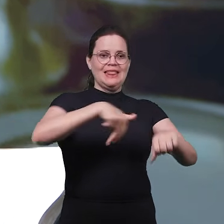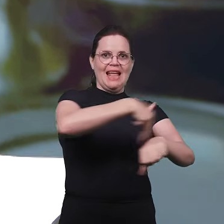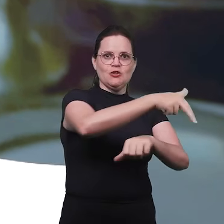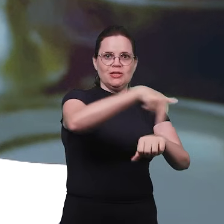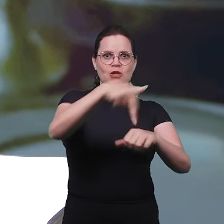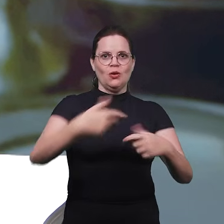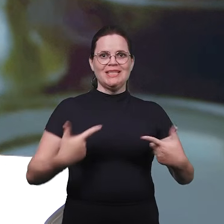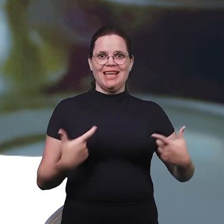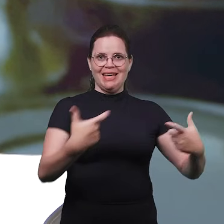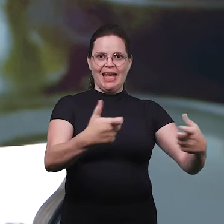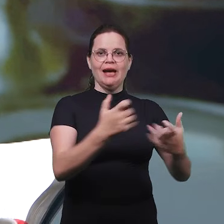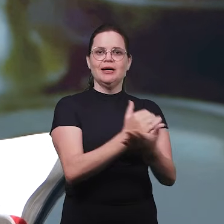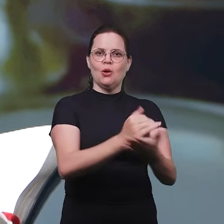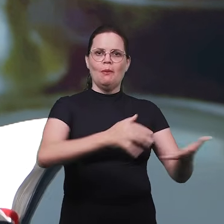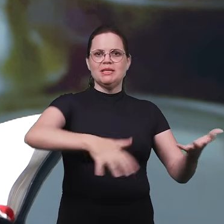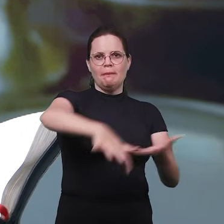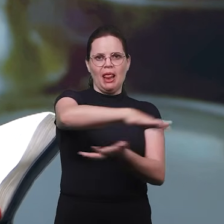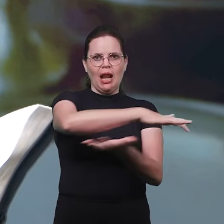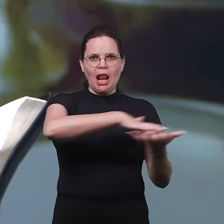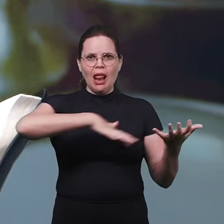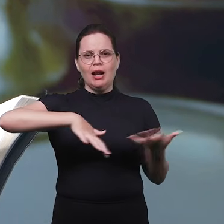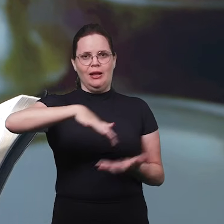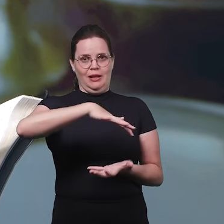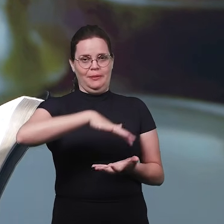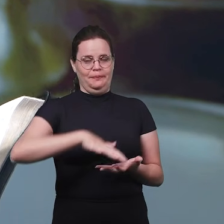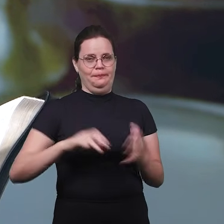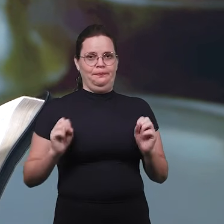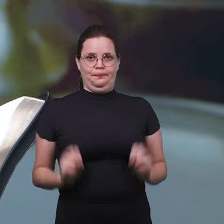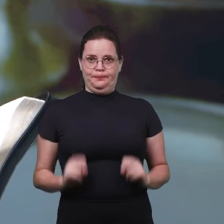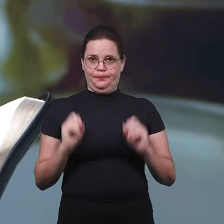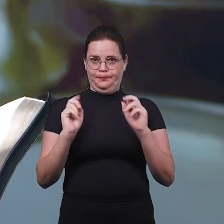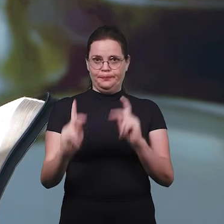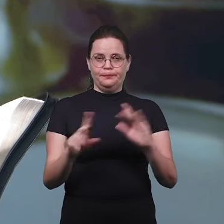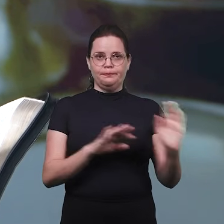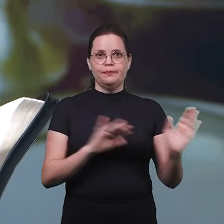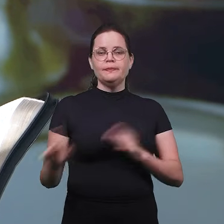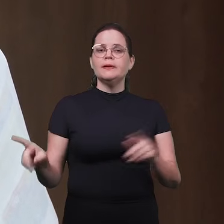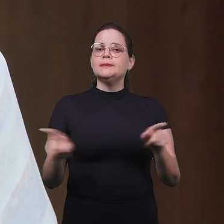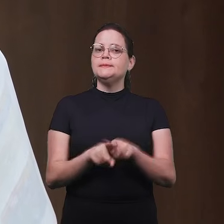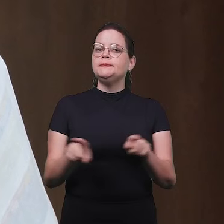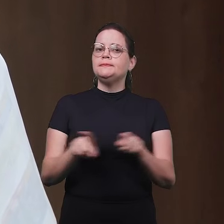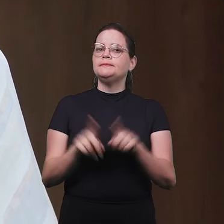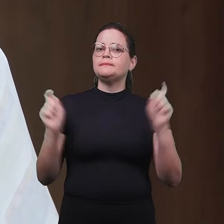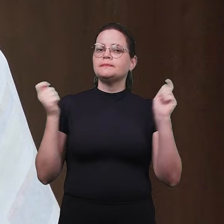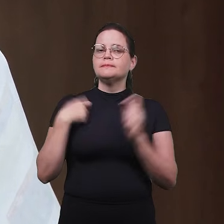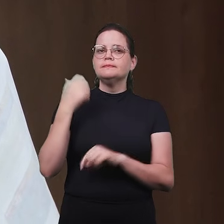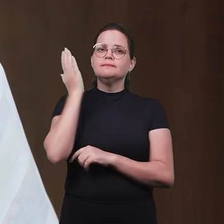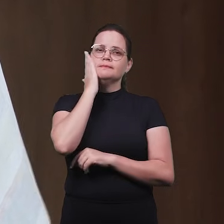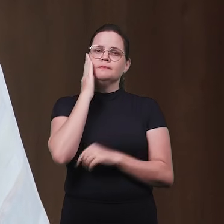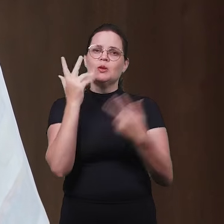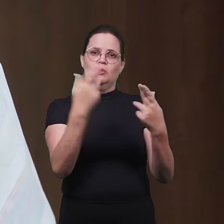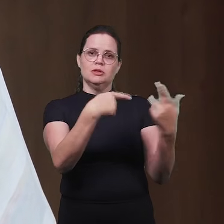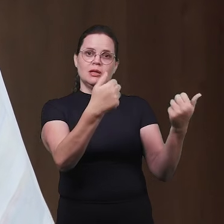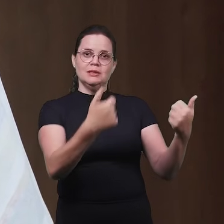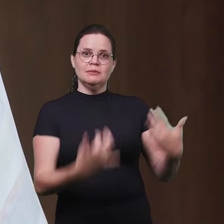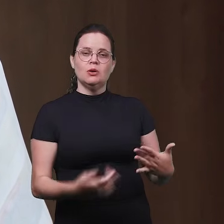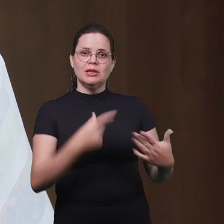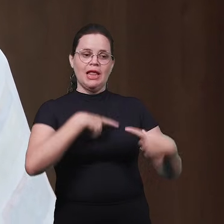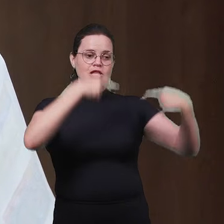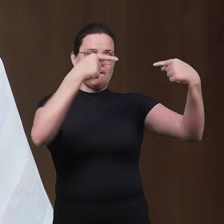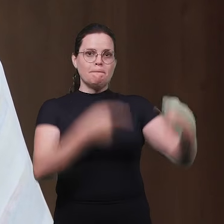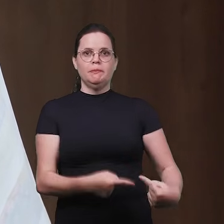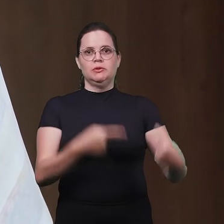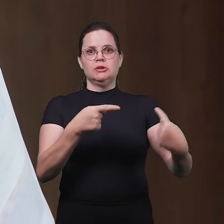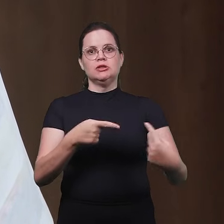desse contexto profético, né? Quando fala de agitação, pastor Gerson, também são aquilo que você mencionou,